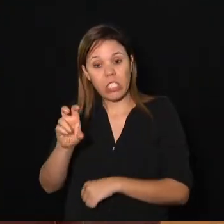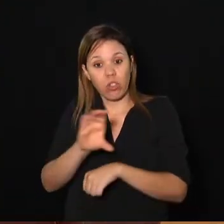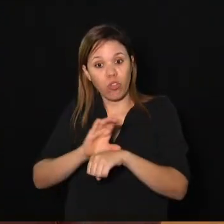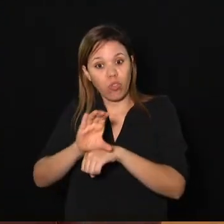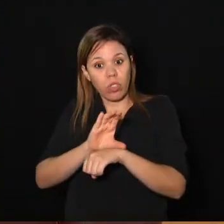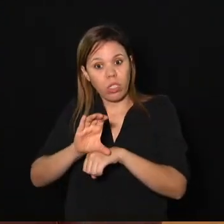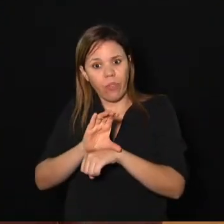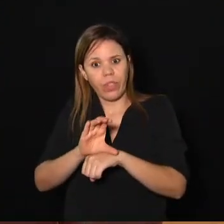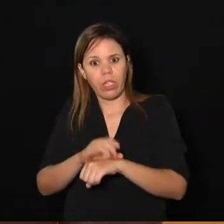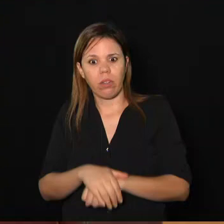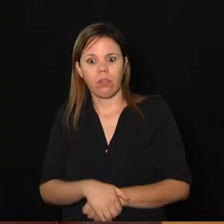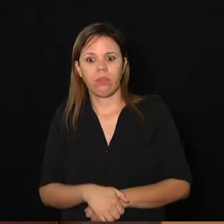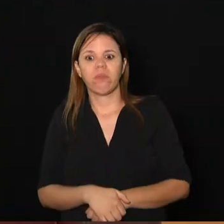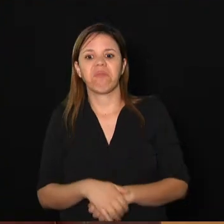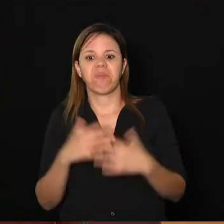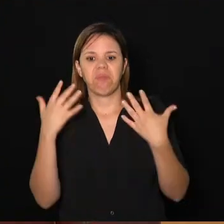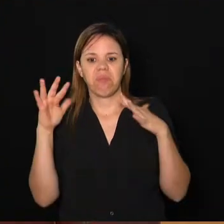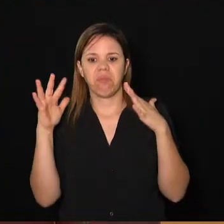todos todos todos